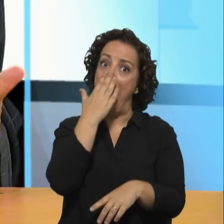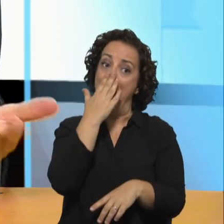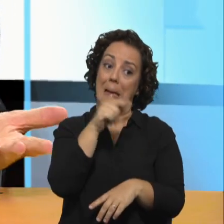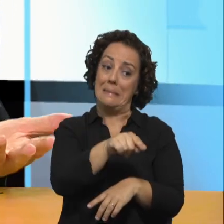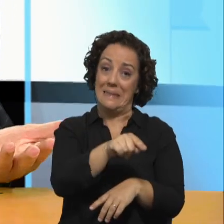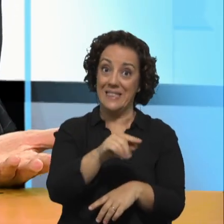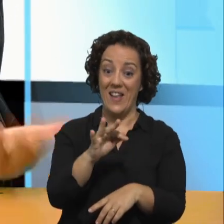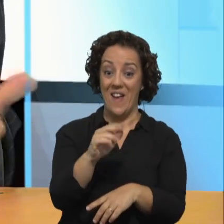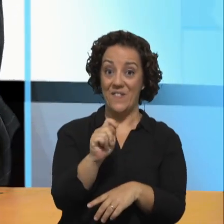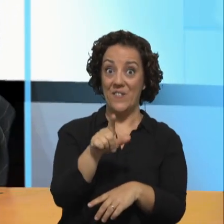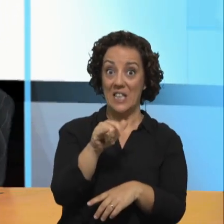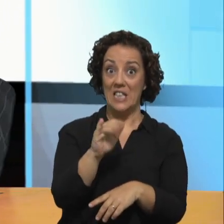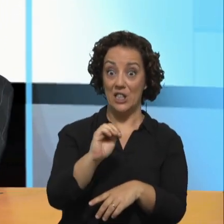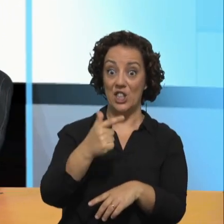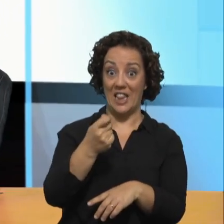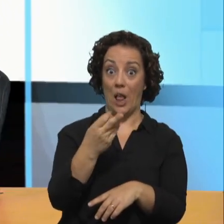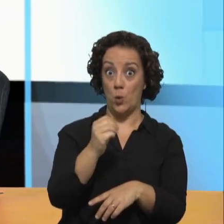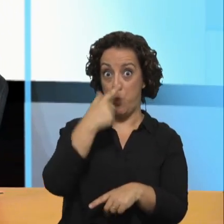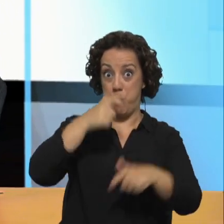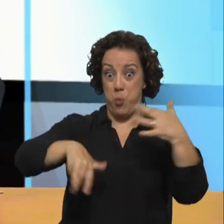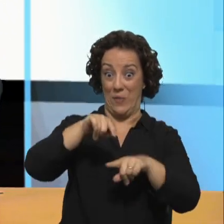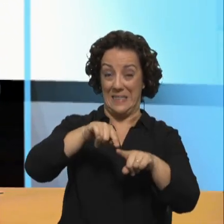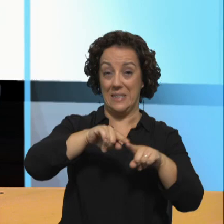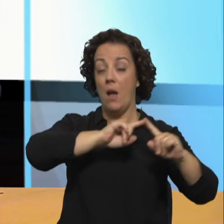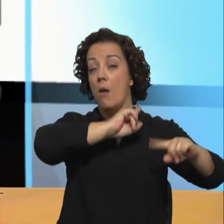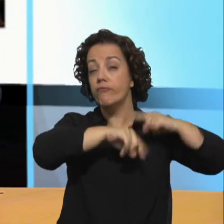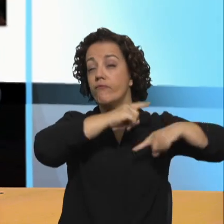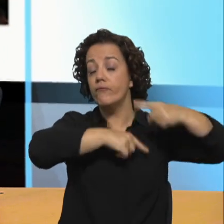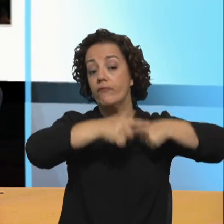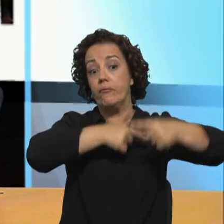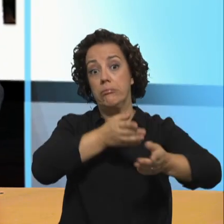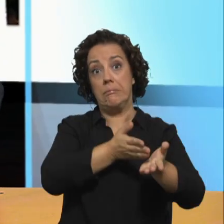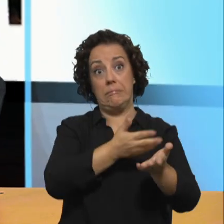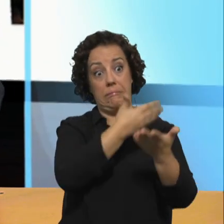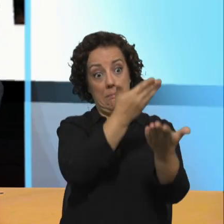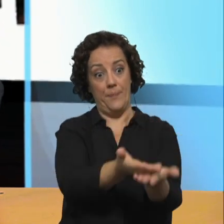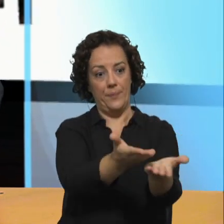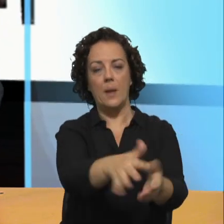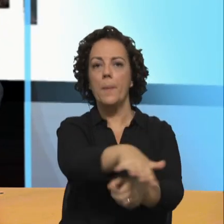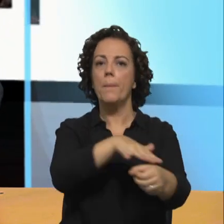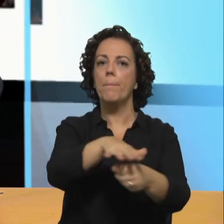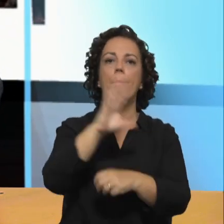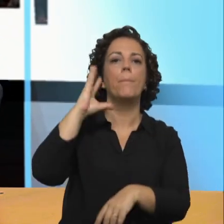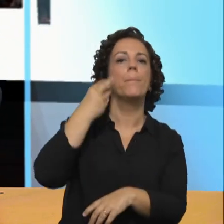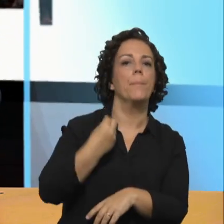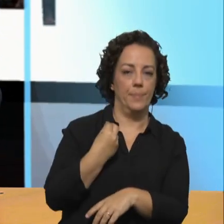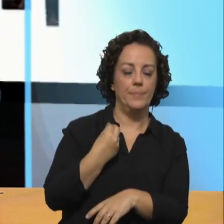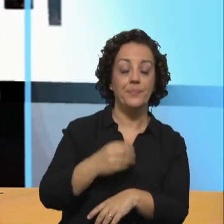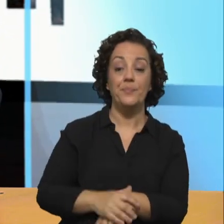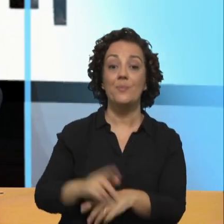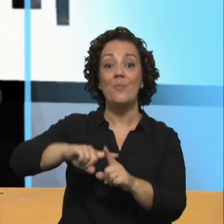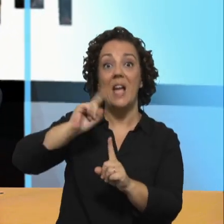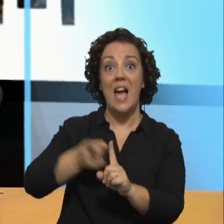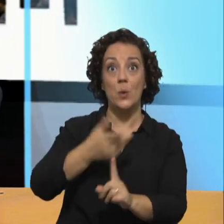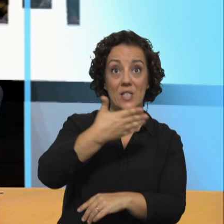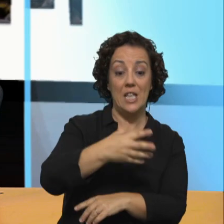descendentes dos filisteus. E o seu nome foi implementado pelo Império Romano em 135 ao